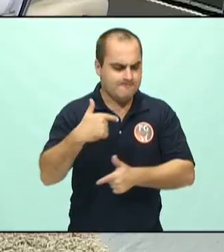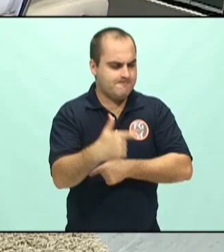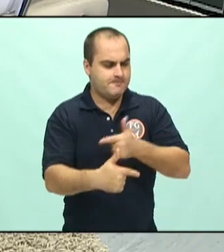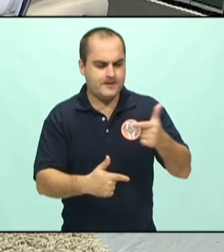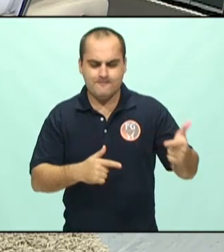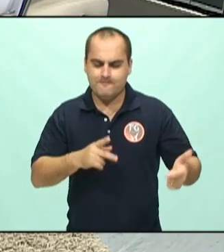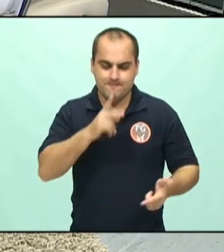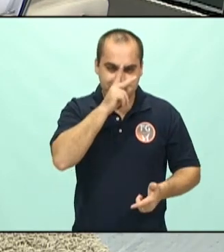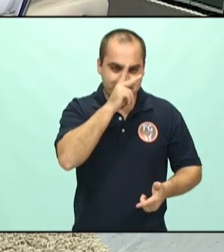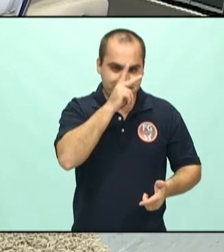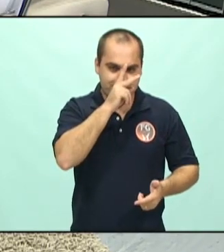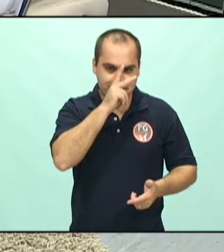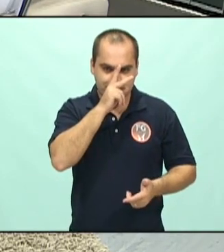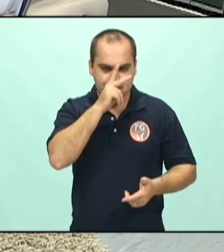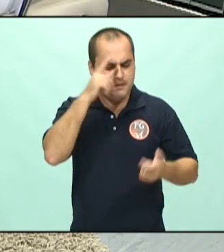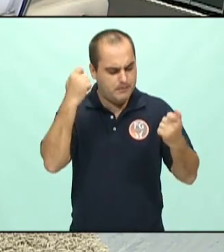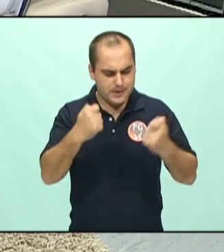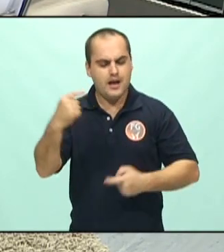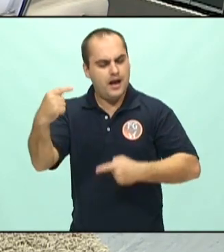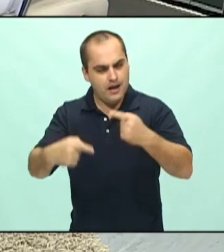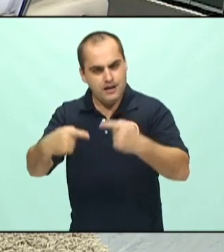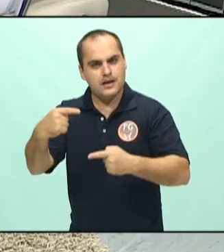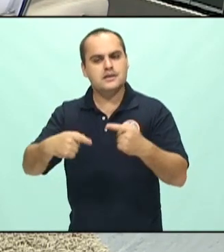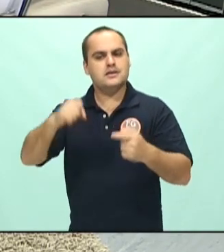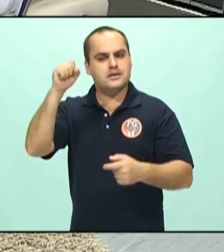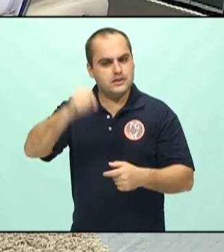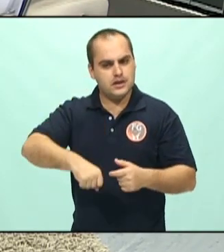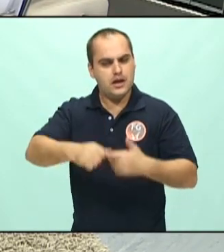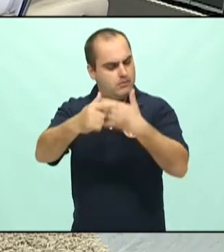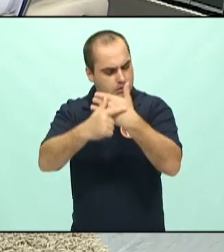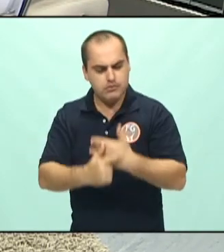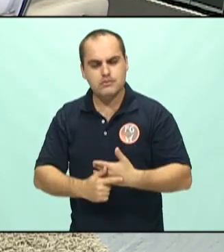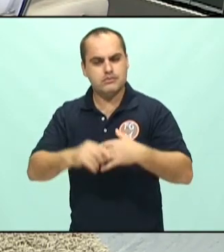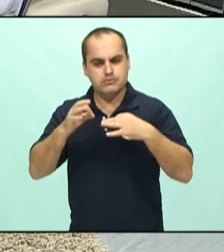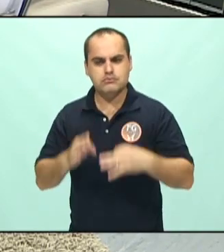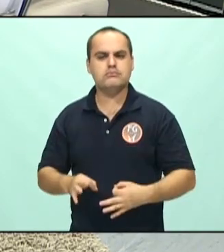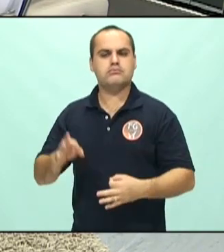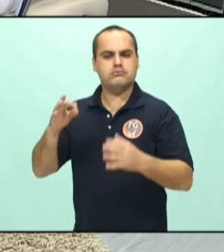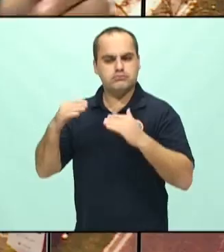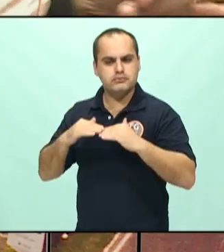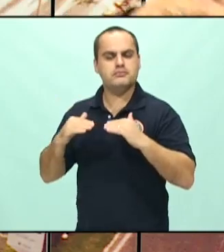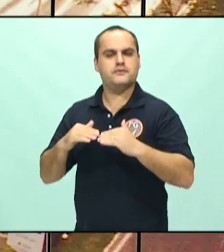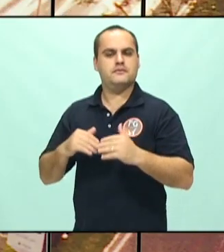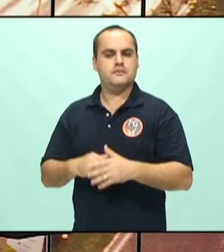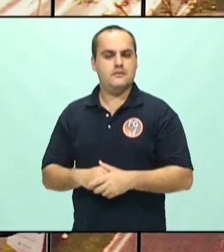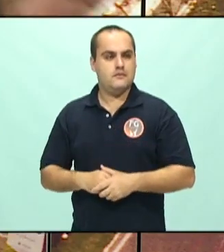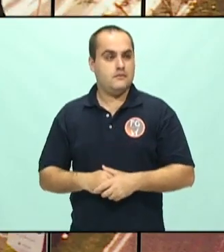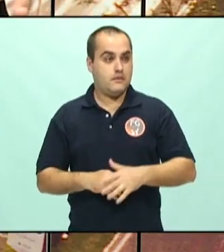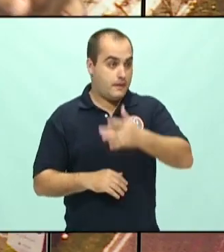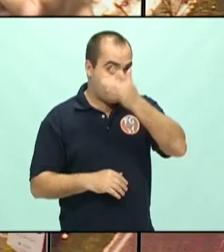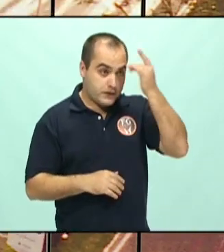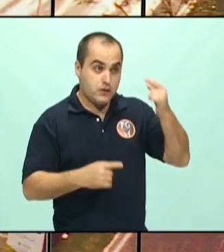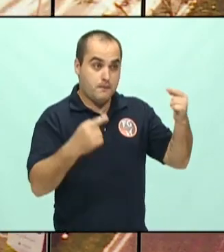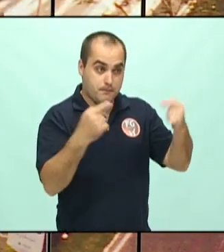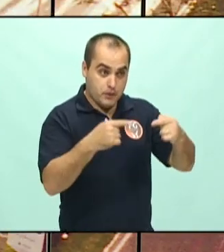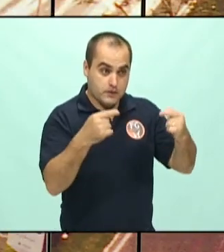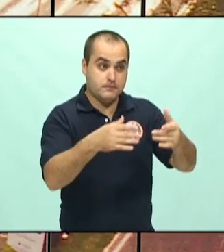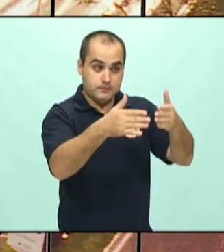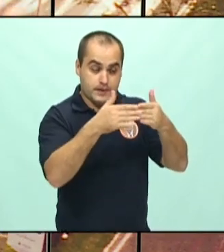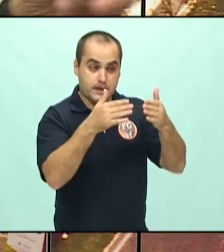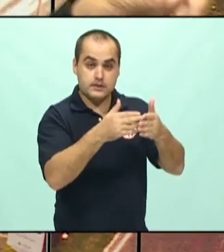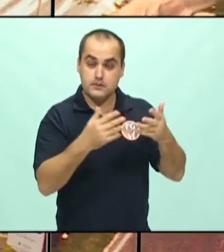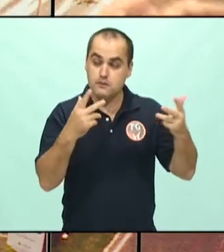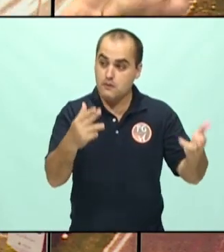razão e debater se e deparei mantém o melhor porque com os líderes da oposição inclusive pede entanto enquanto os senhores